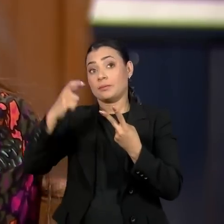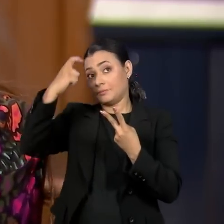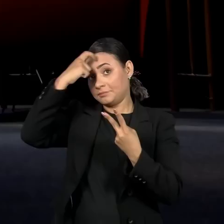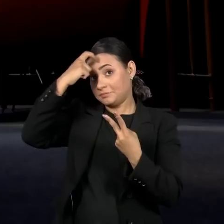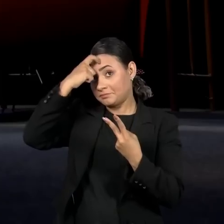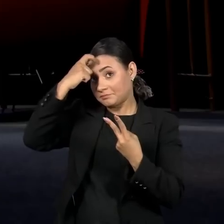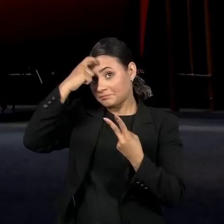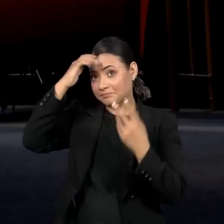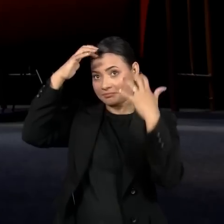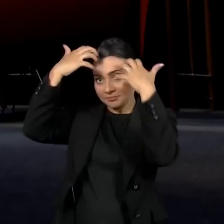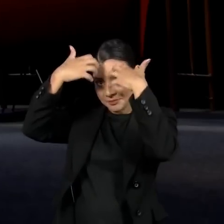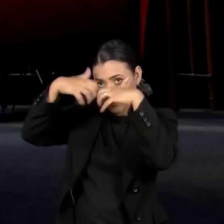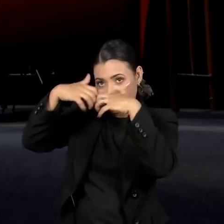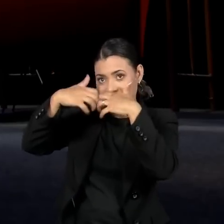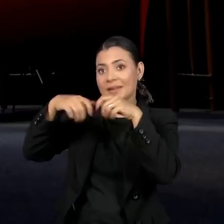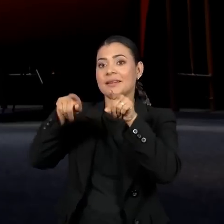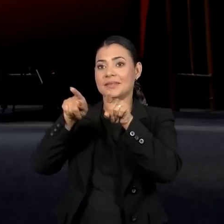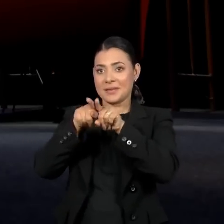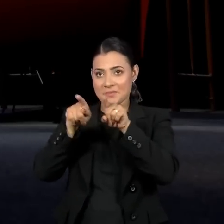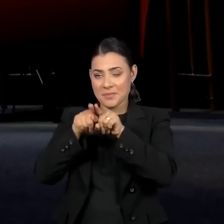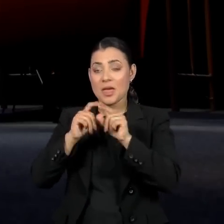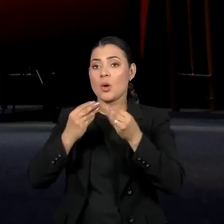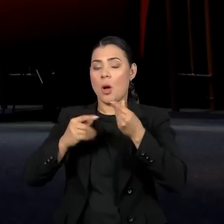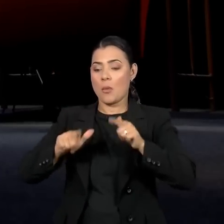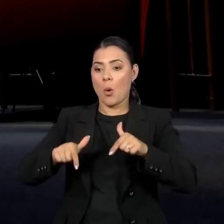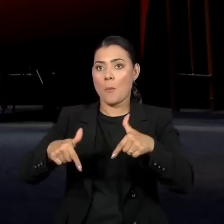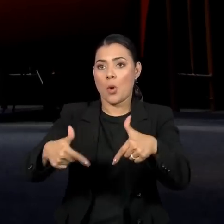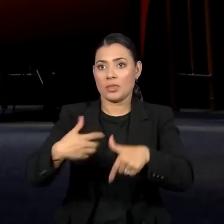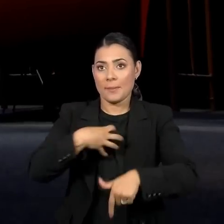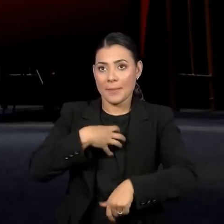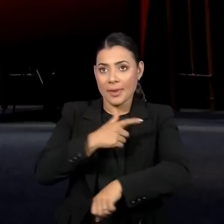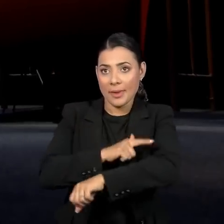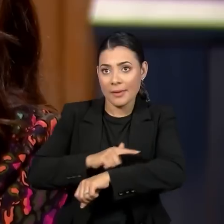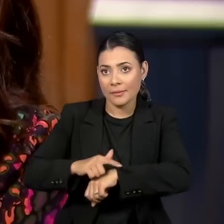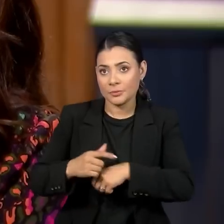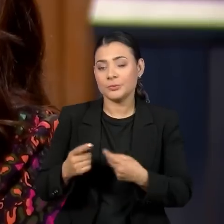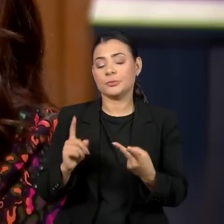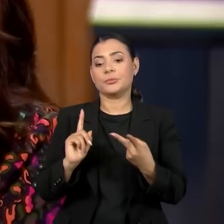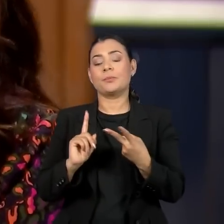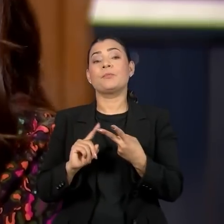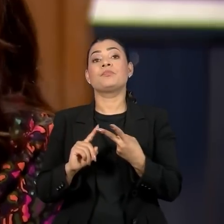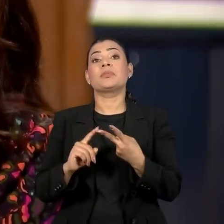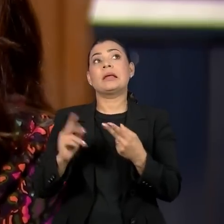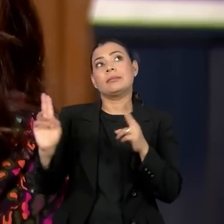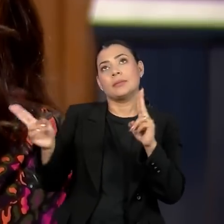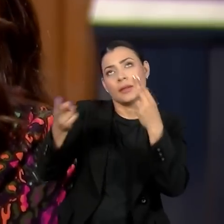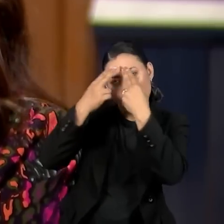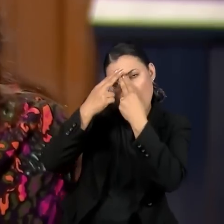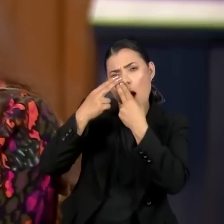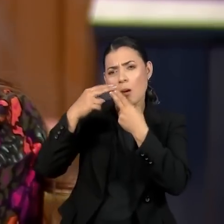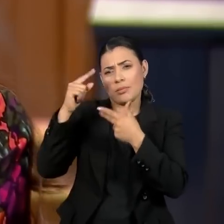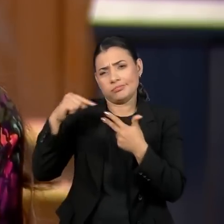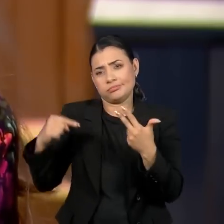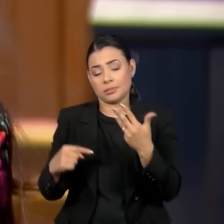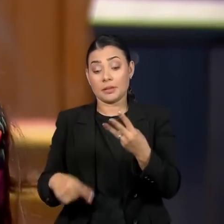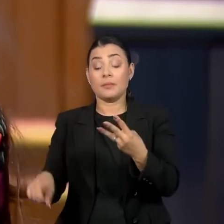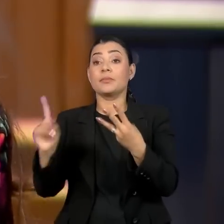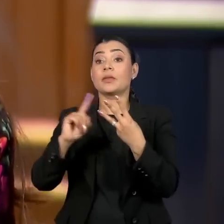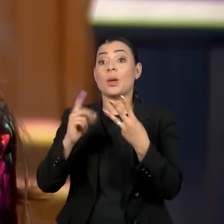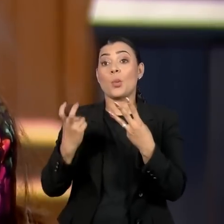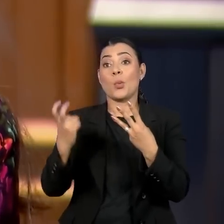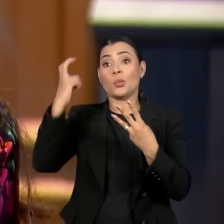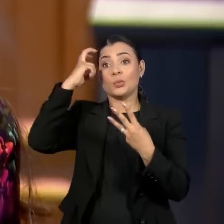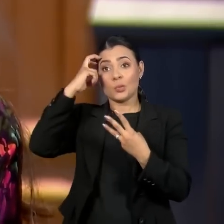né, de psicologia, de comportamento, de traumas e tudo mais, e a parte